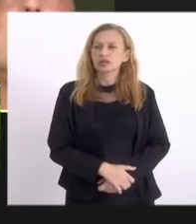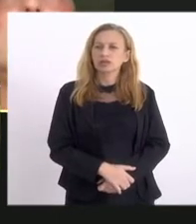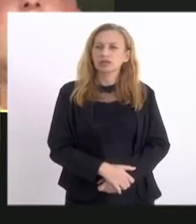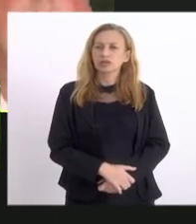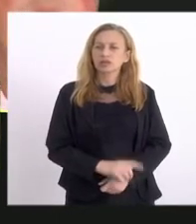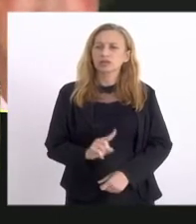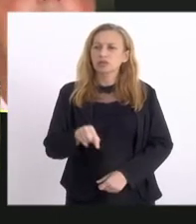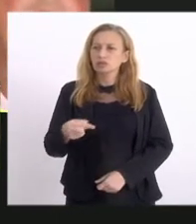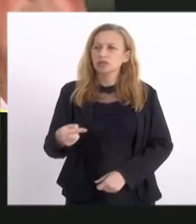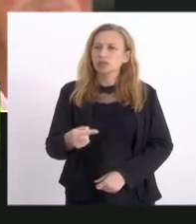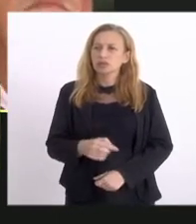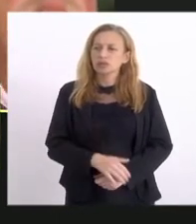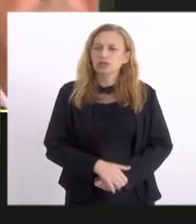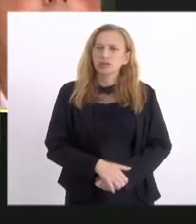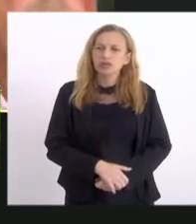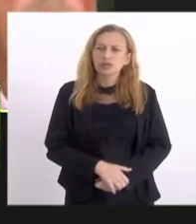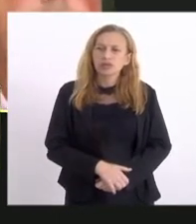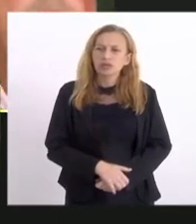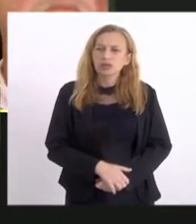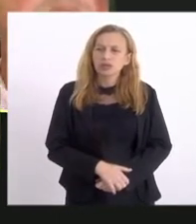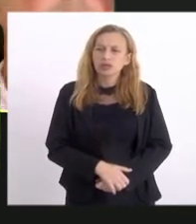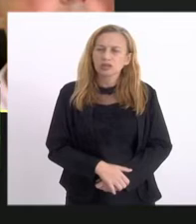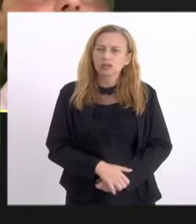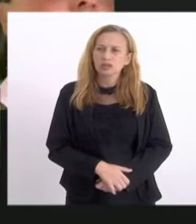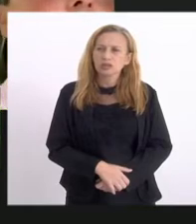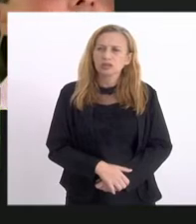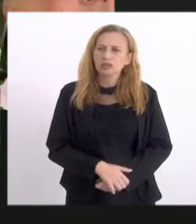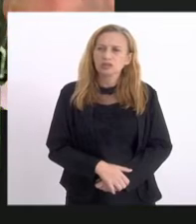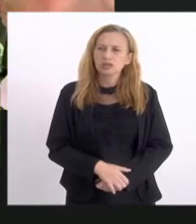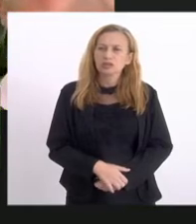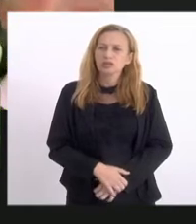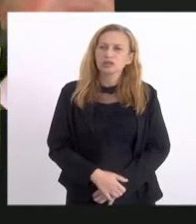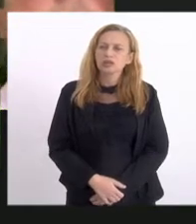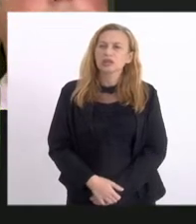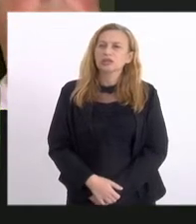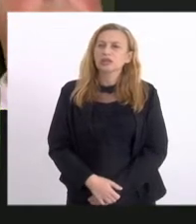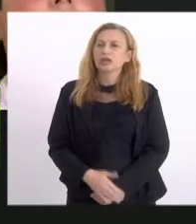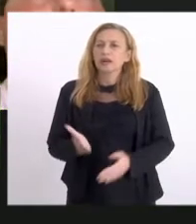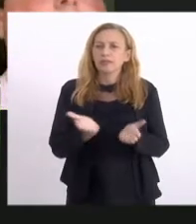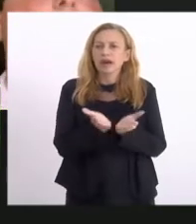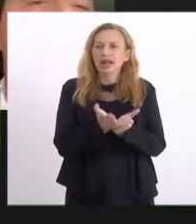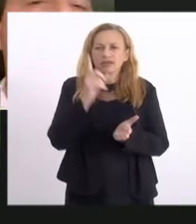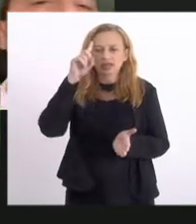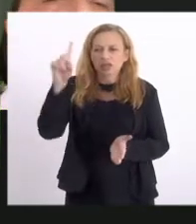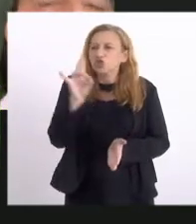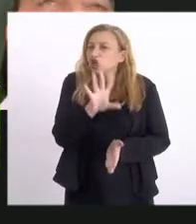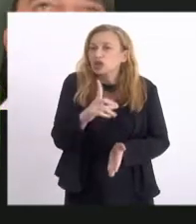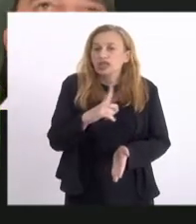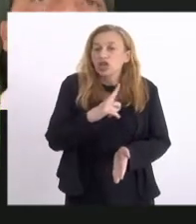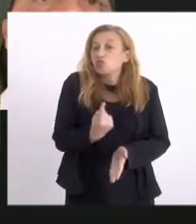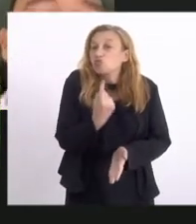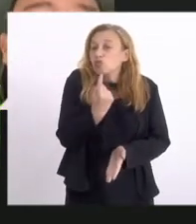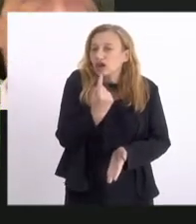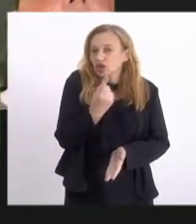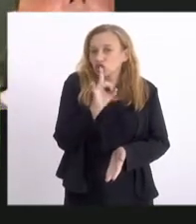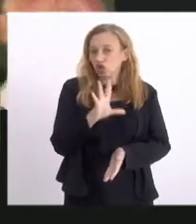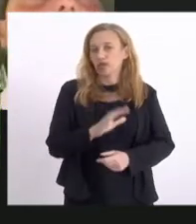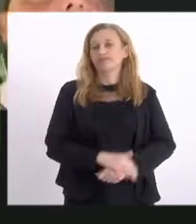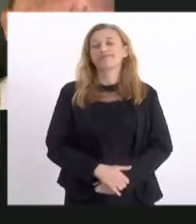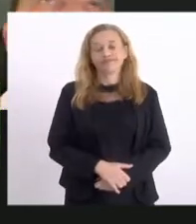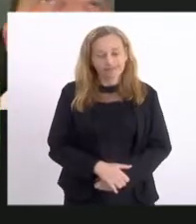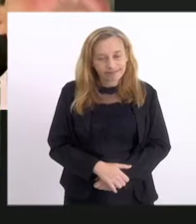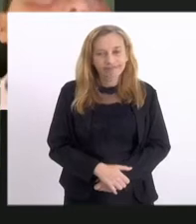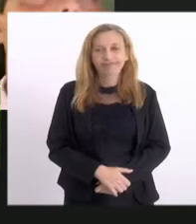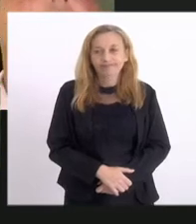Pode. Então, a Bíblia é uma só. Não, deputado Márcio, a Bíblia é uma só. Muitas versões, mas ela é uma só.